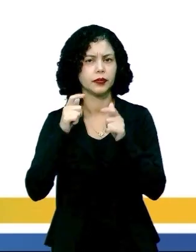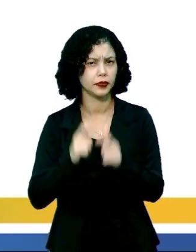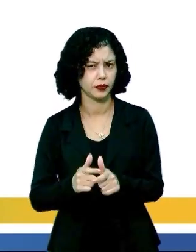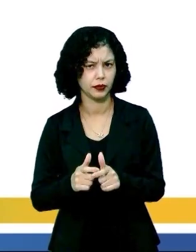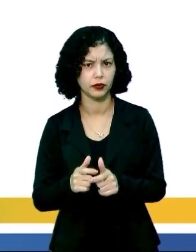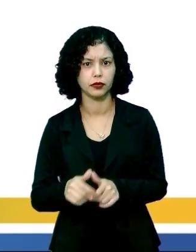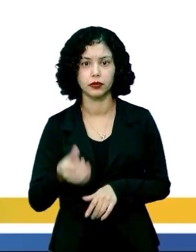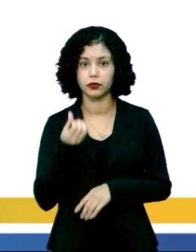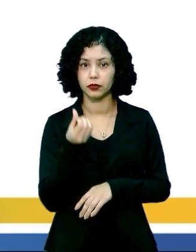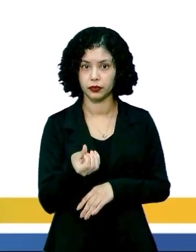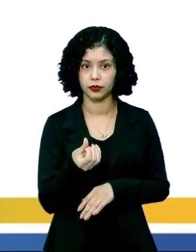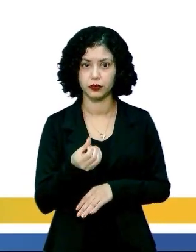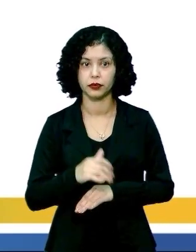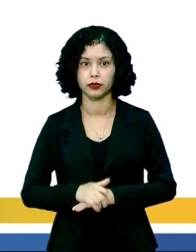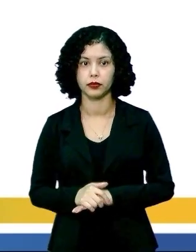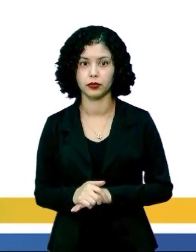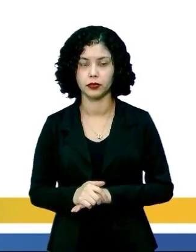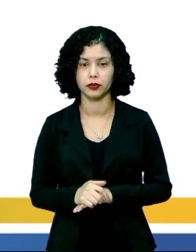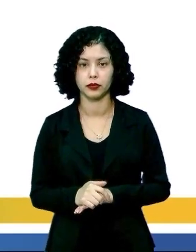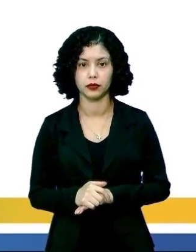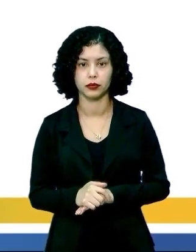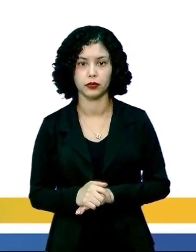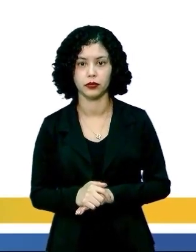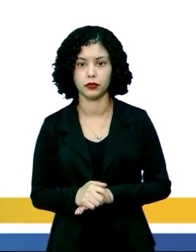no 6.